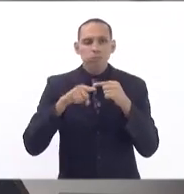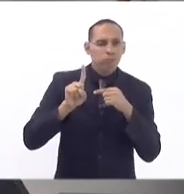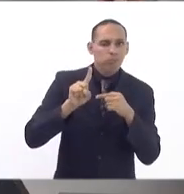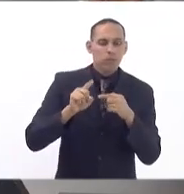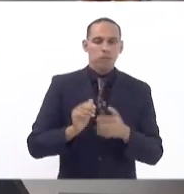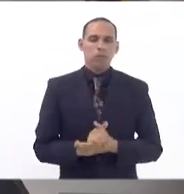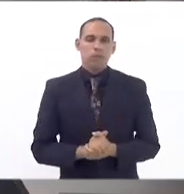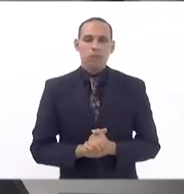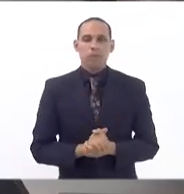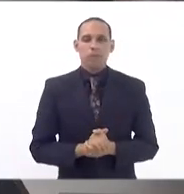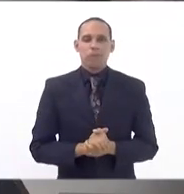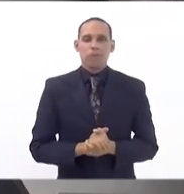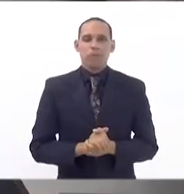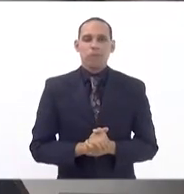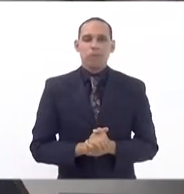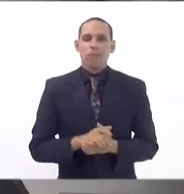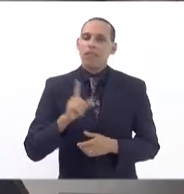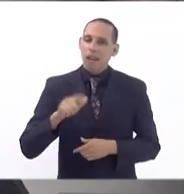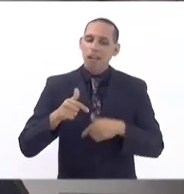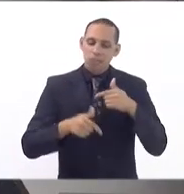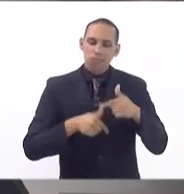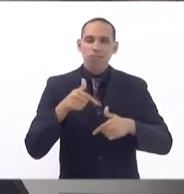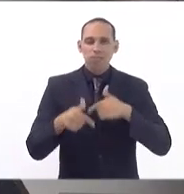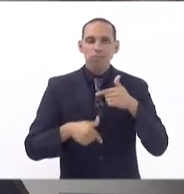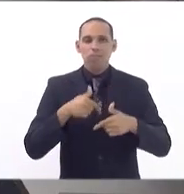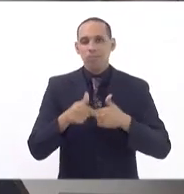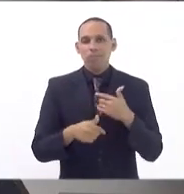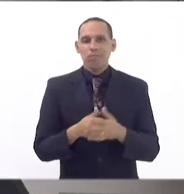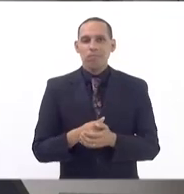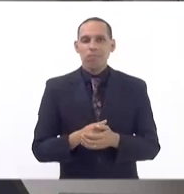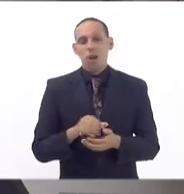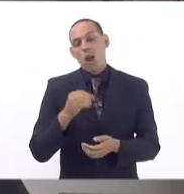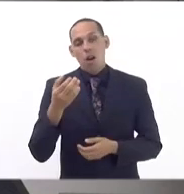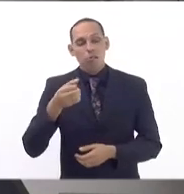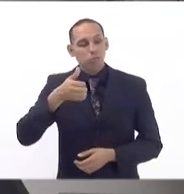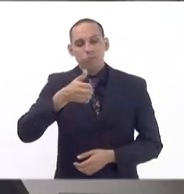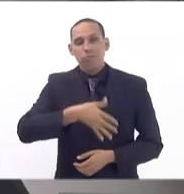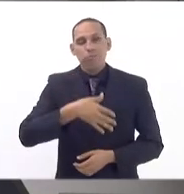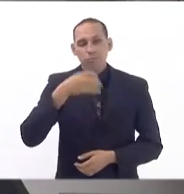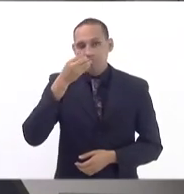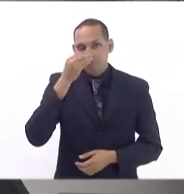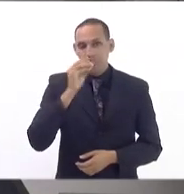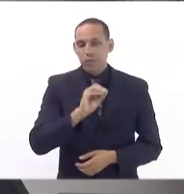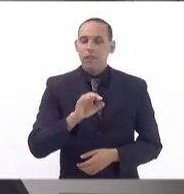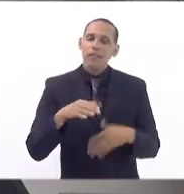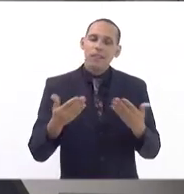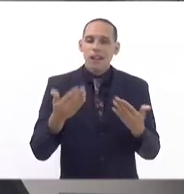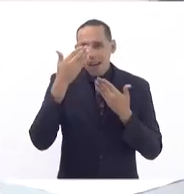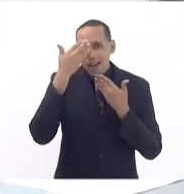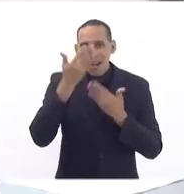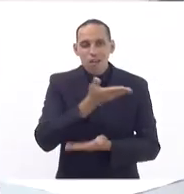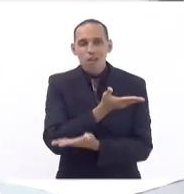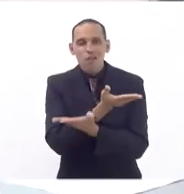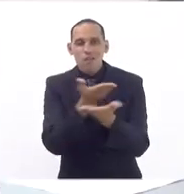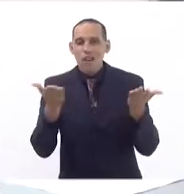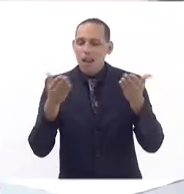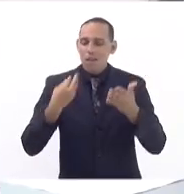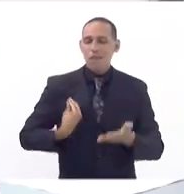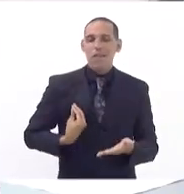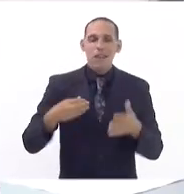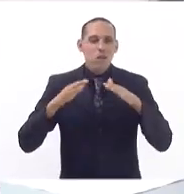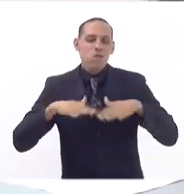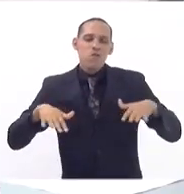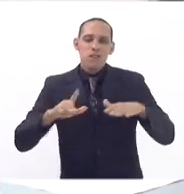não vai ser um trabalho que desnecessário Então queria agradecer a presença de todos entendeu